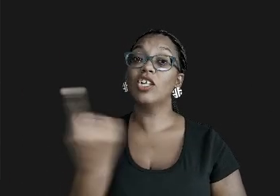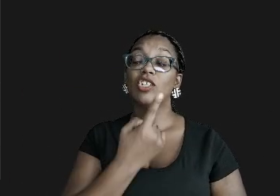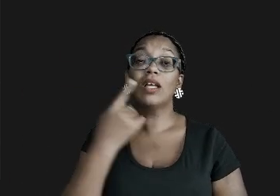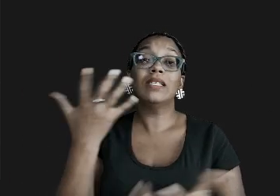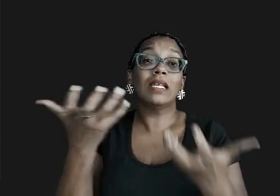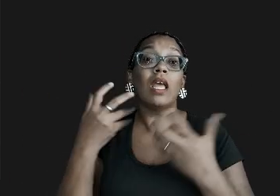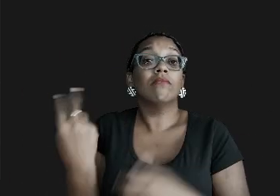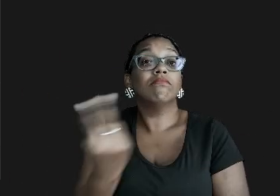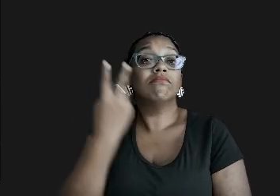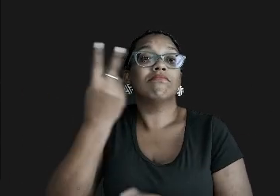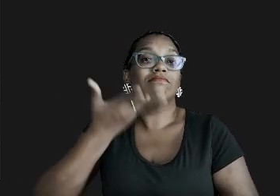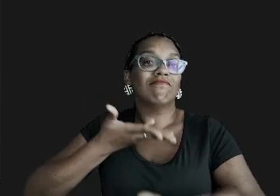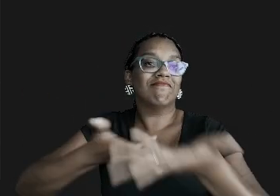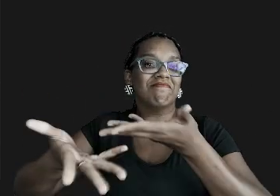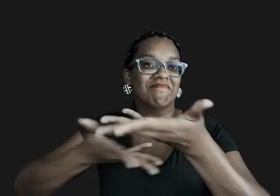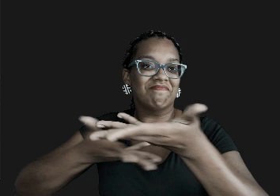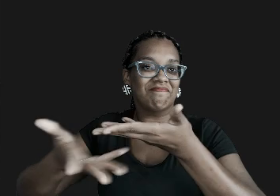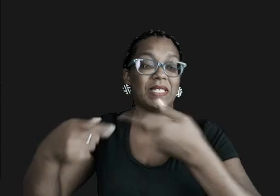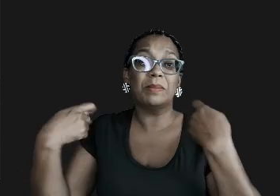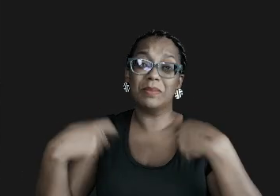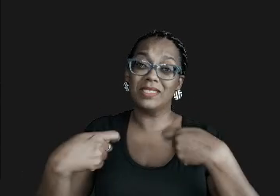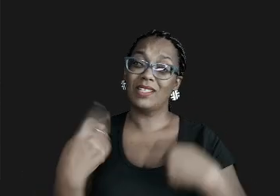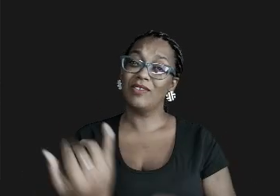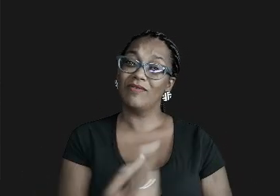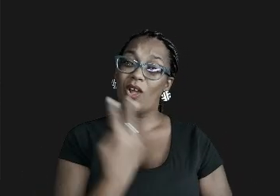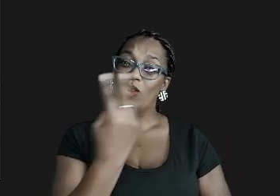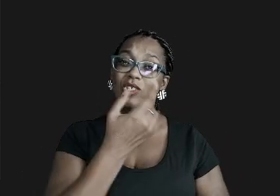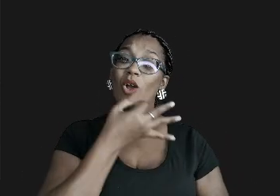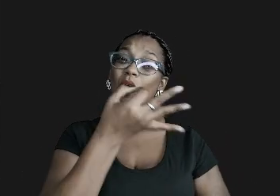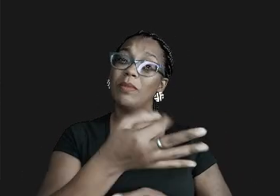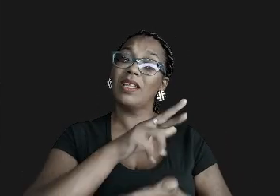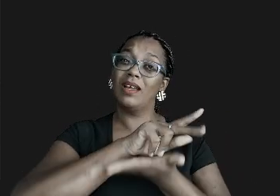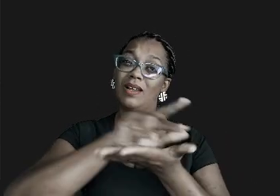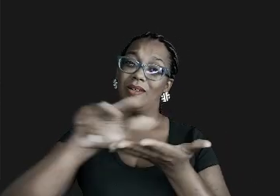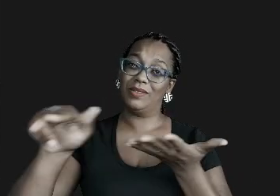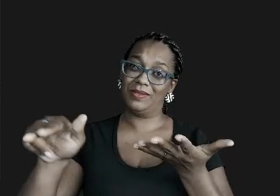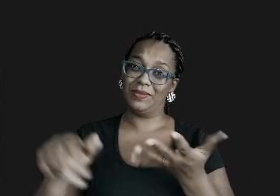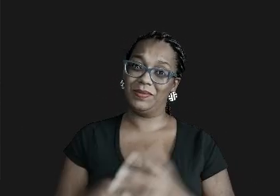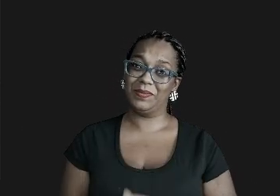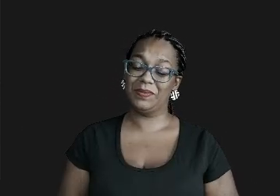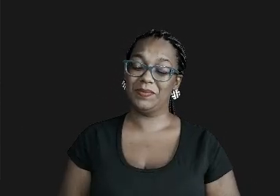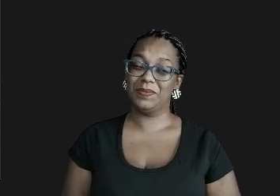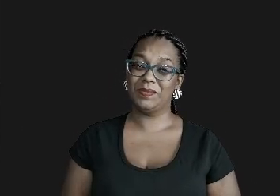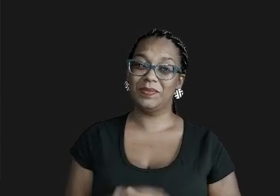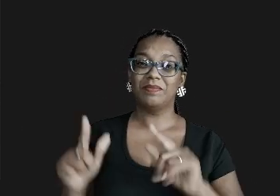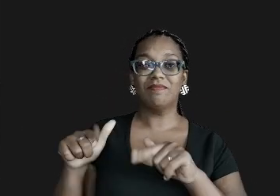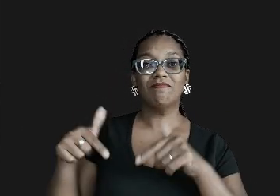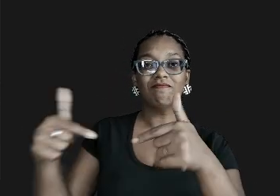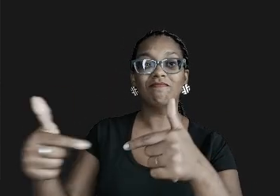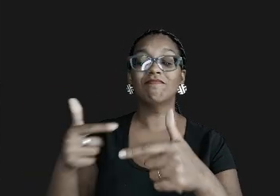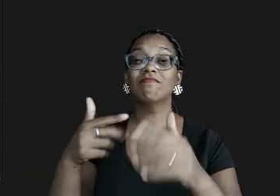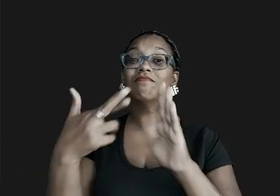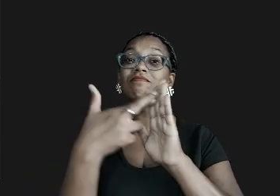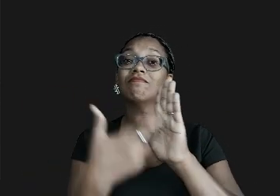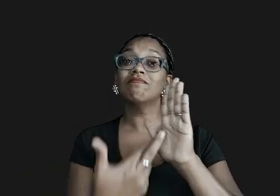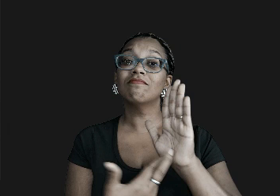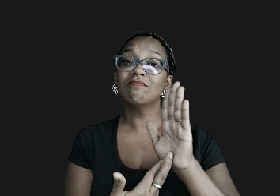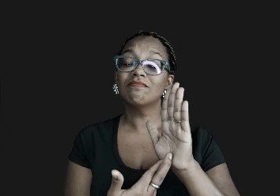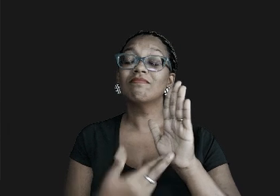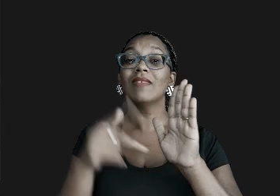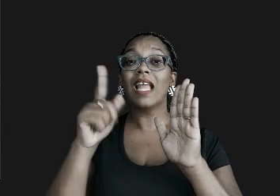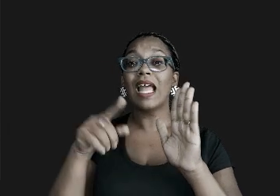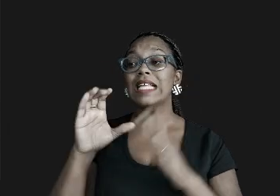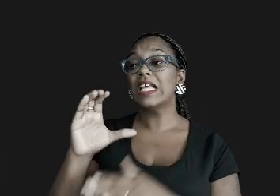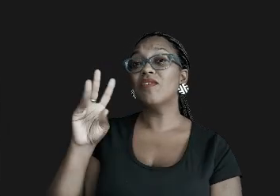valorizar as interações a gente tem que valorizar as opiniões diversas atuação sancionadora da cvm é um